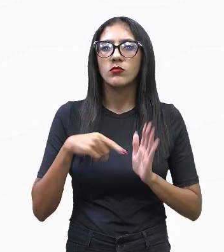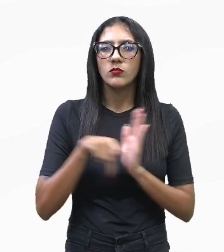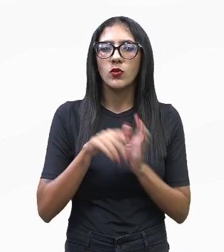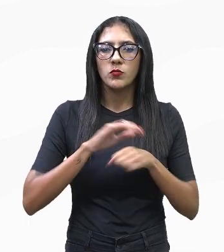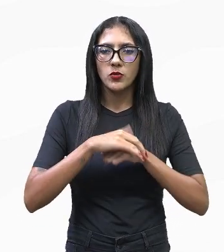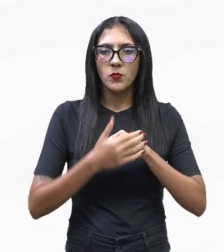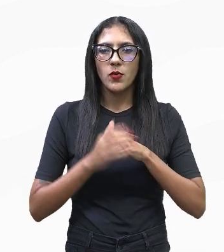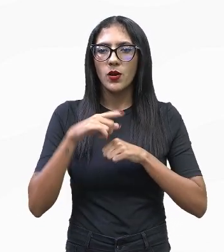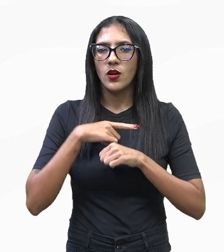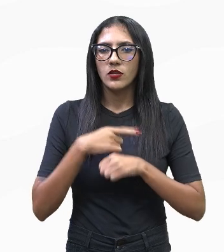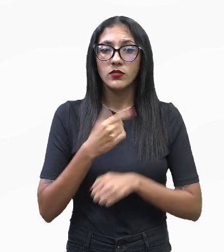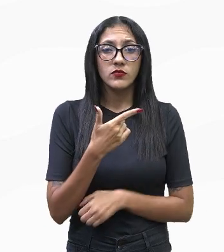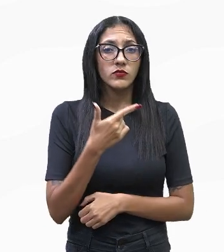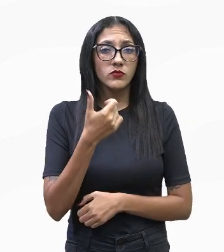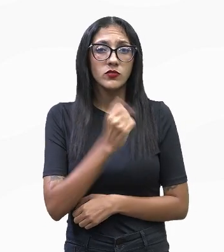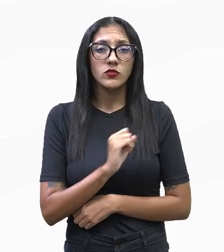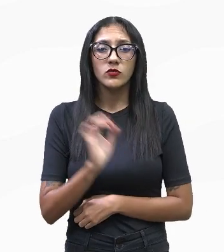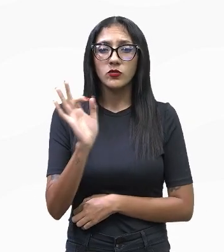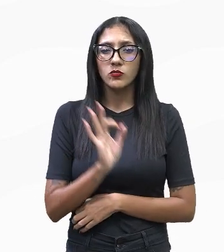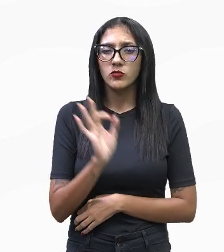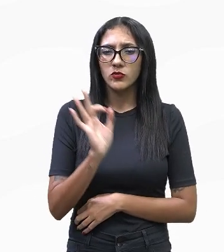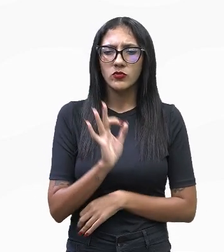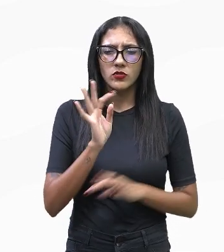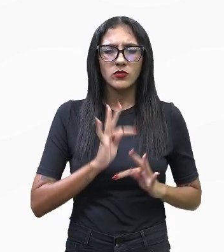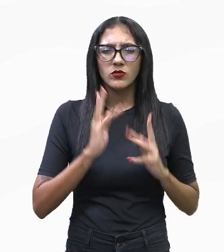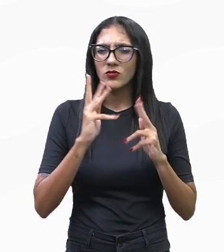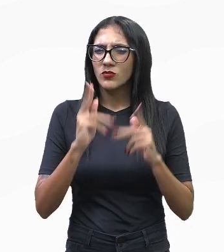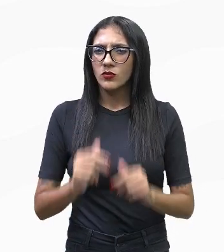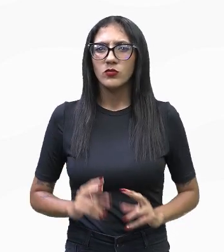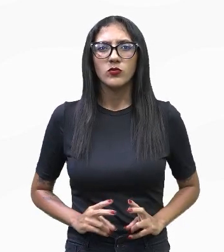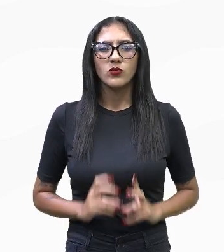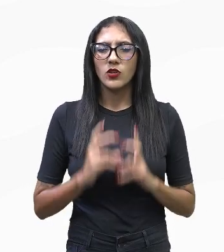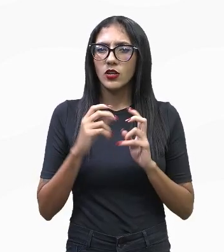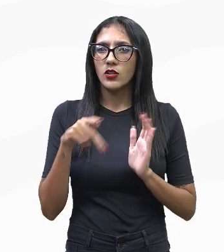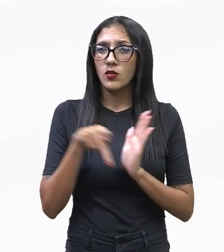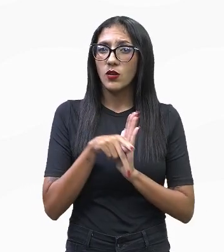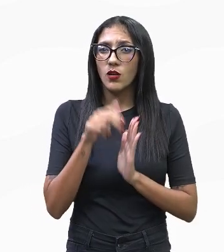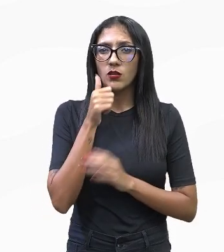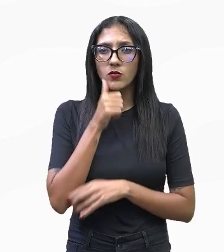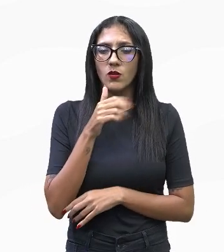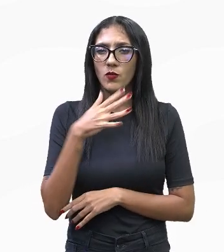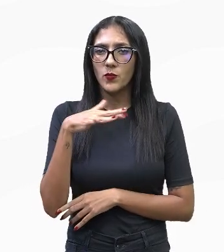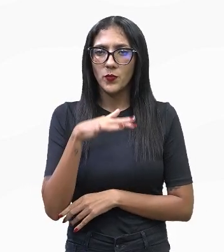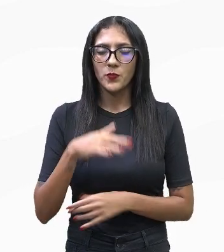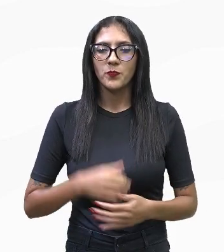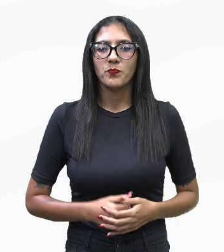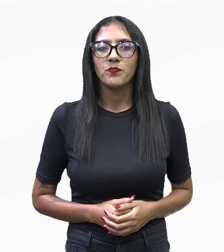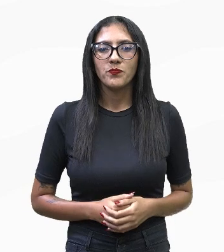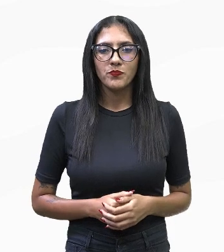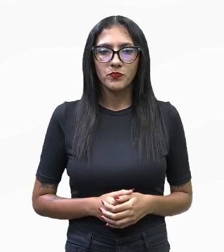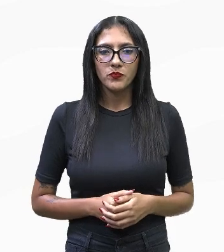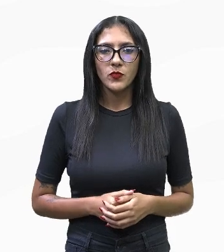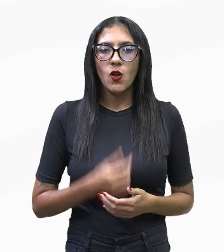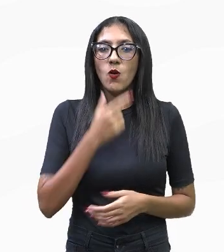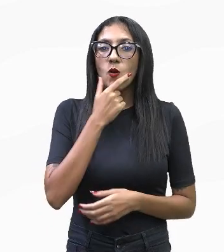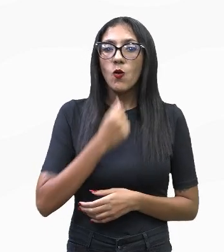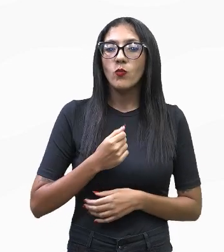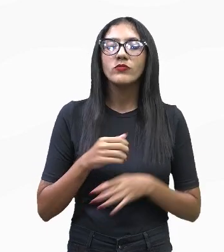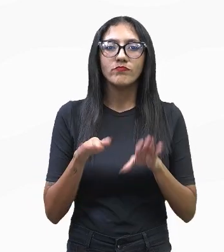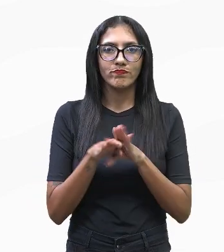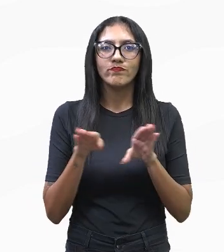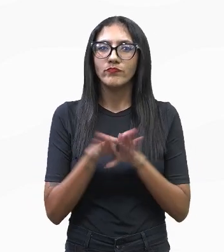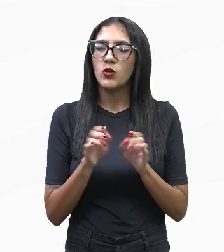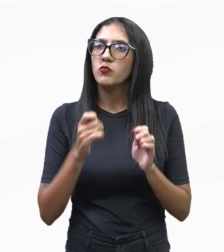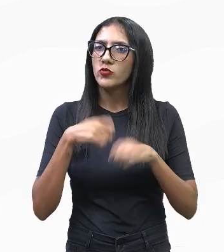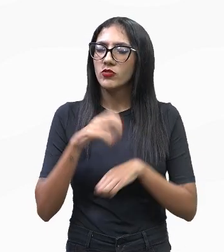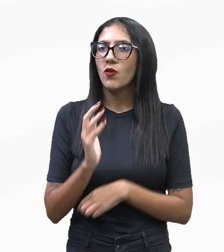de 28% dos casos de câncer em mulheres. Então, além das mulheres, os homens também podem ser